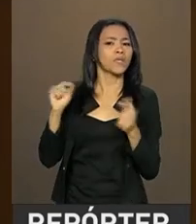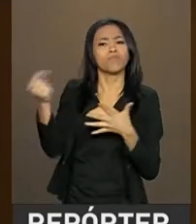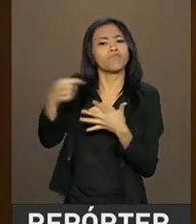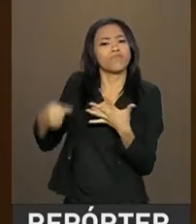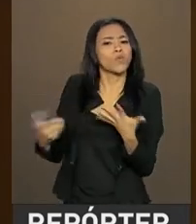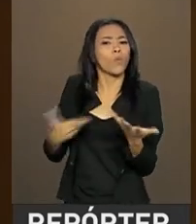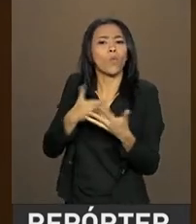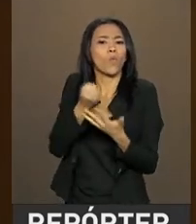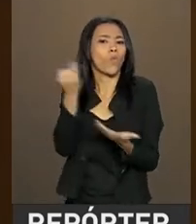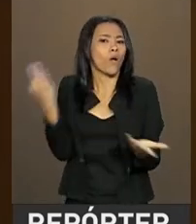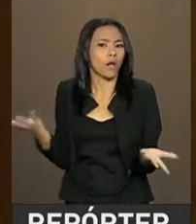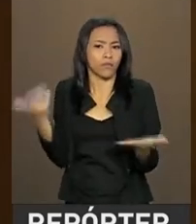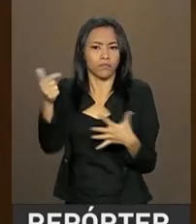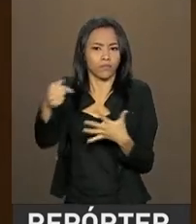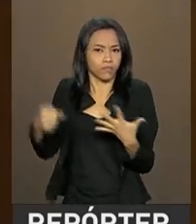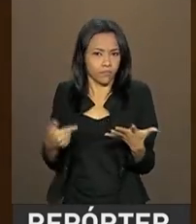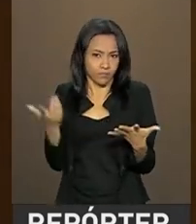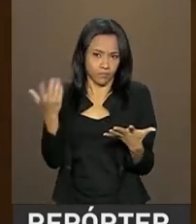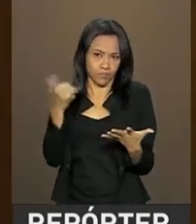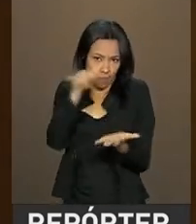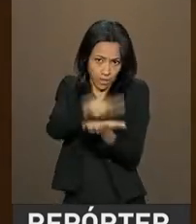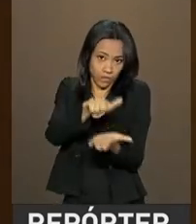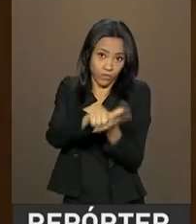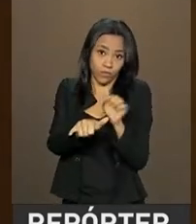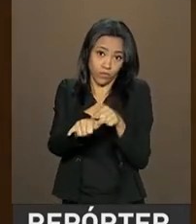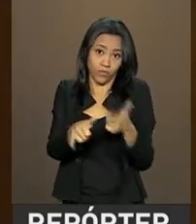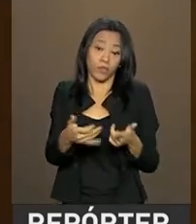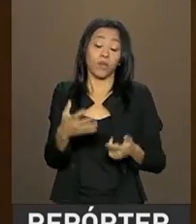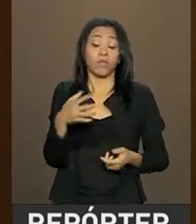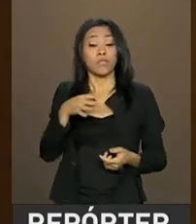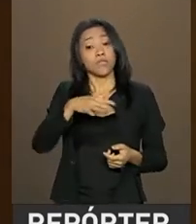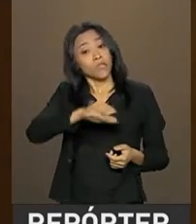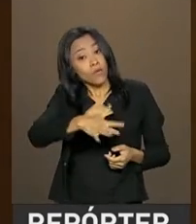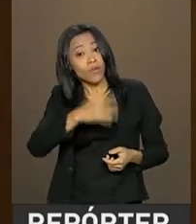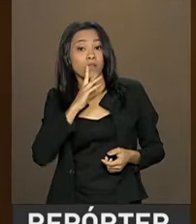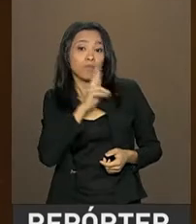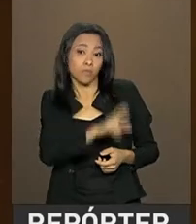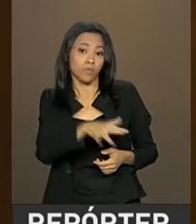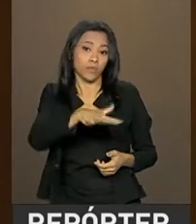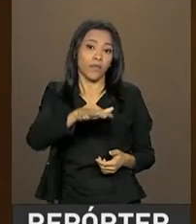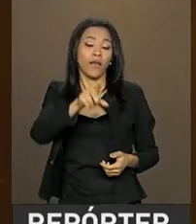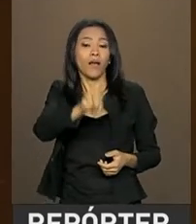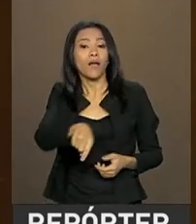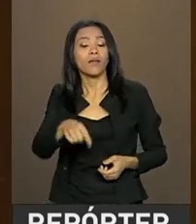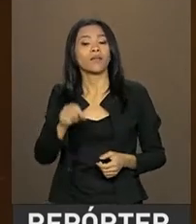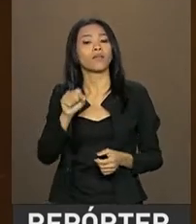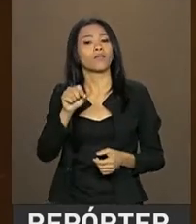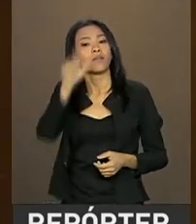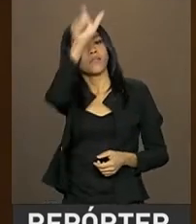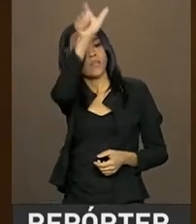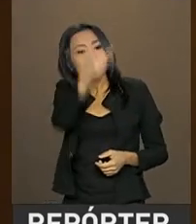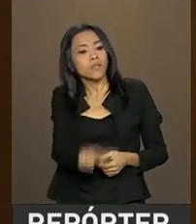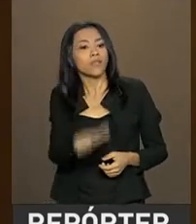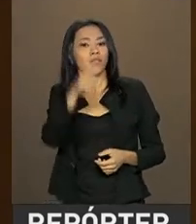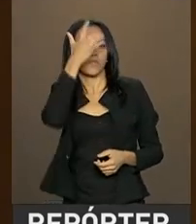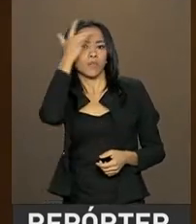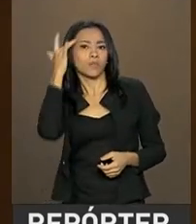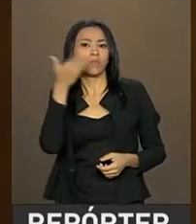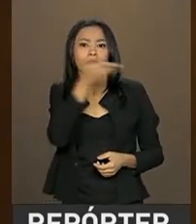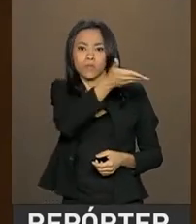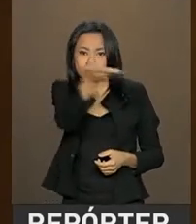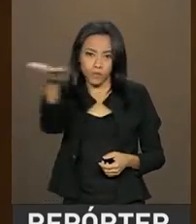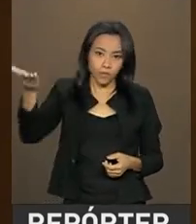aí? Tem outras funcionalidades. Bom, talvez a maior funcionalidade seja a possibilidade do cidadão